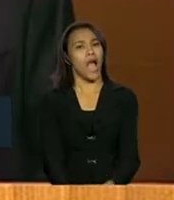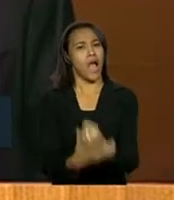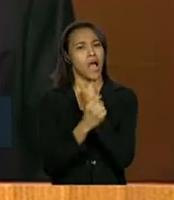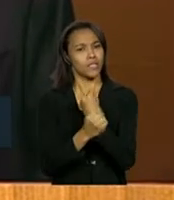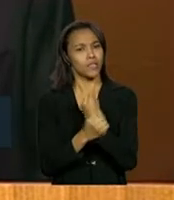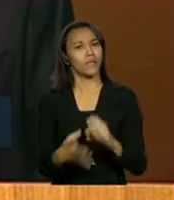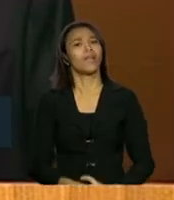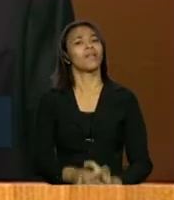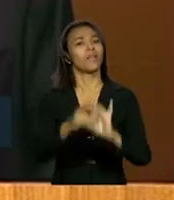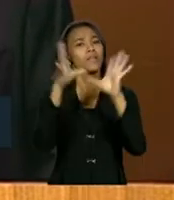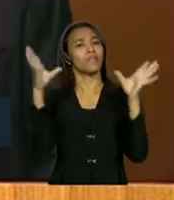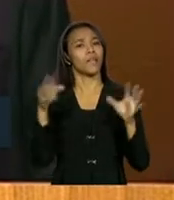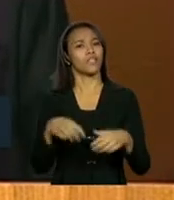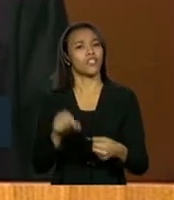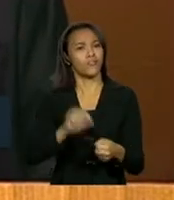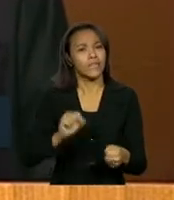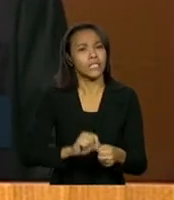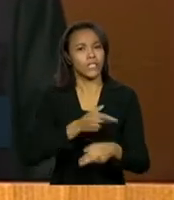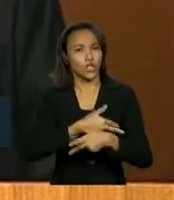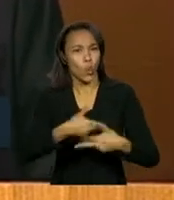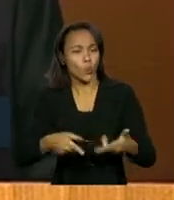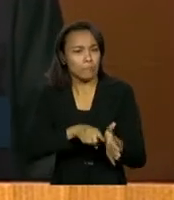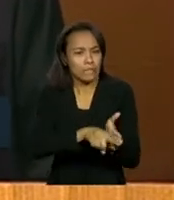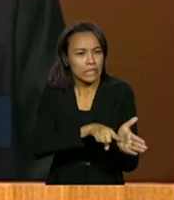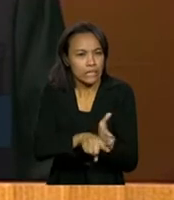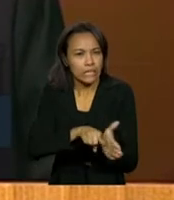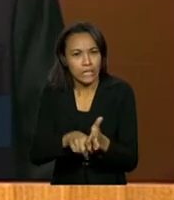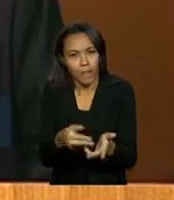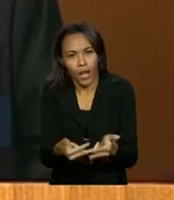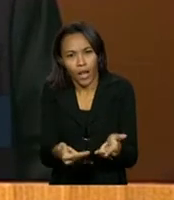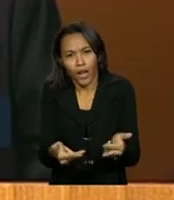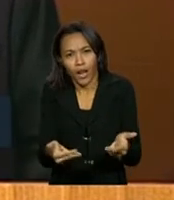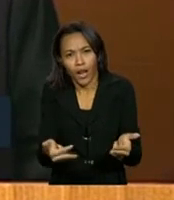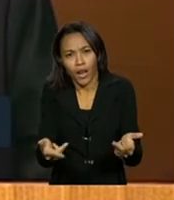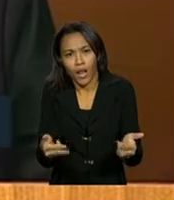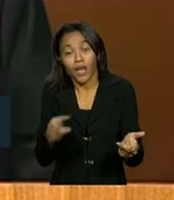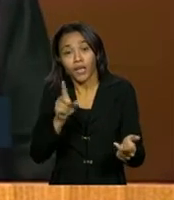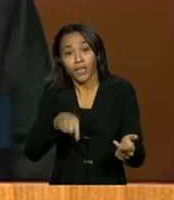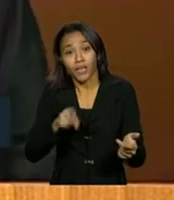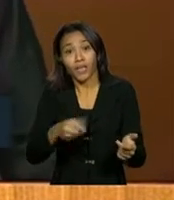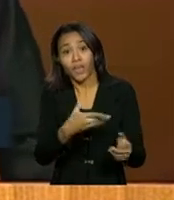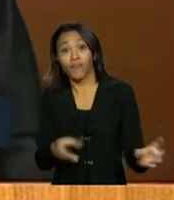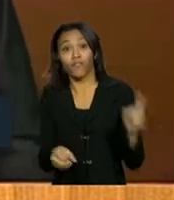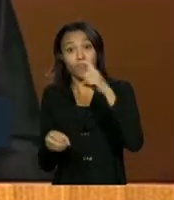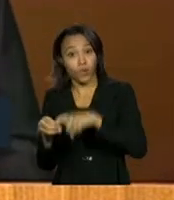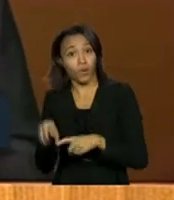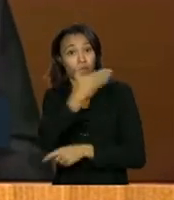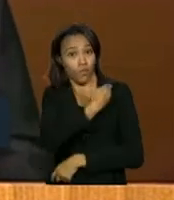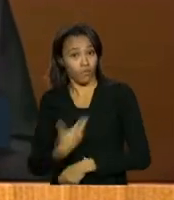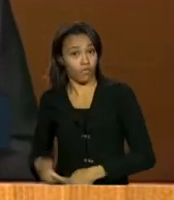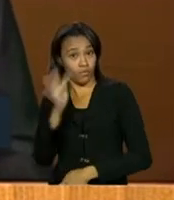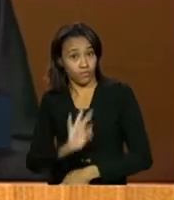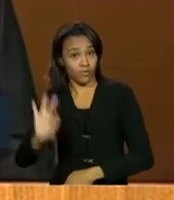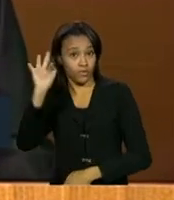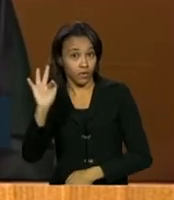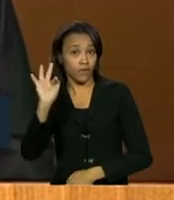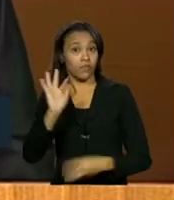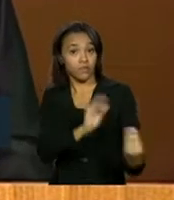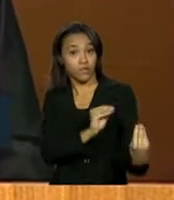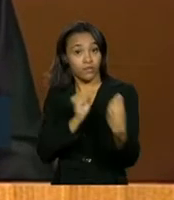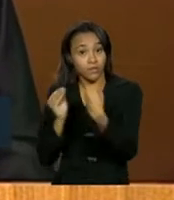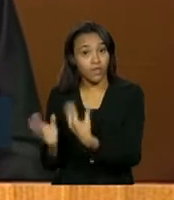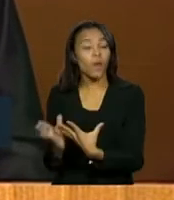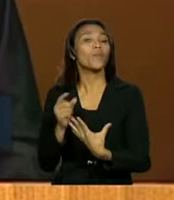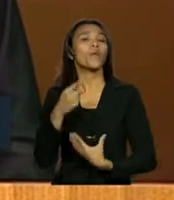de produzir, de levar, como órgão do Poder Executivo, de levar ao Poder Executivo